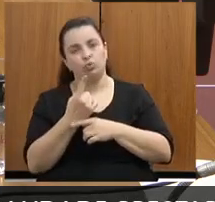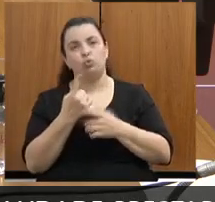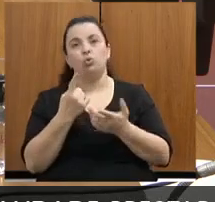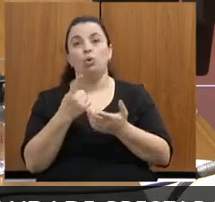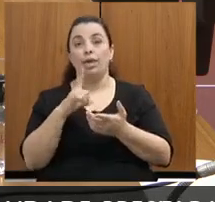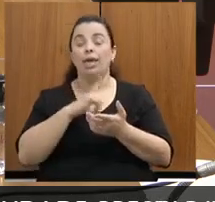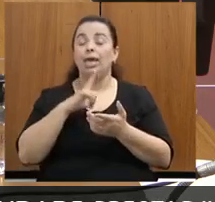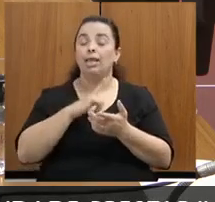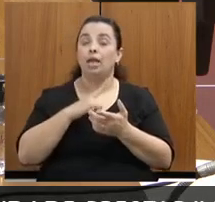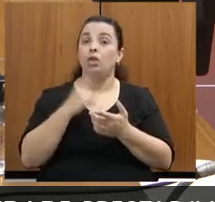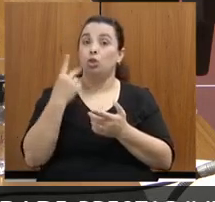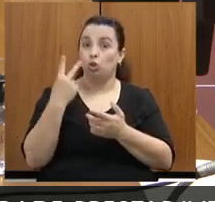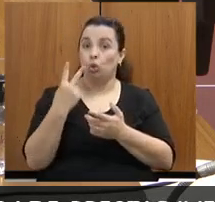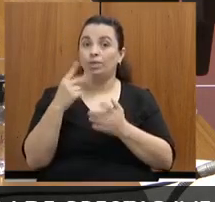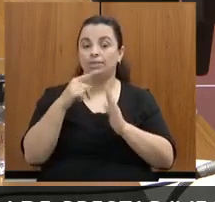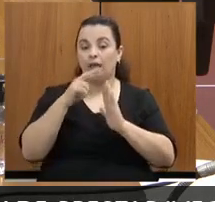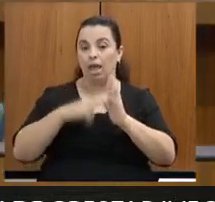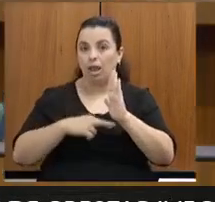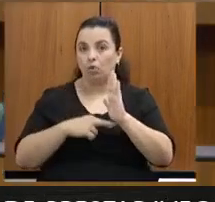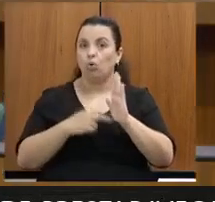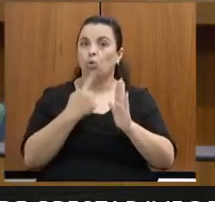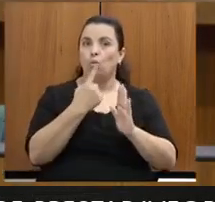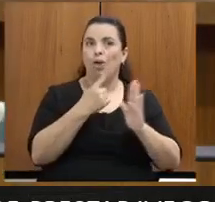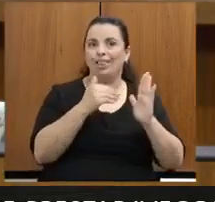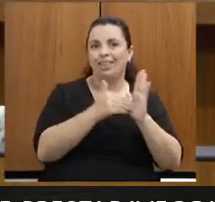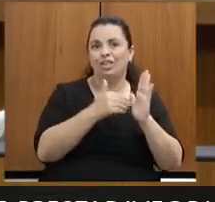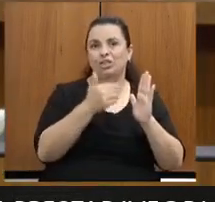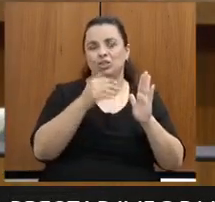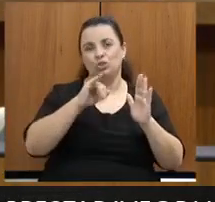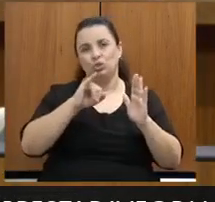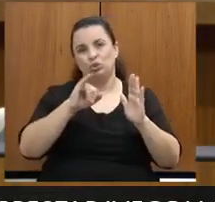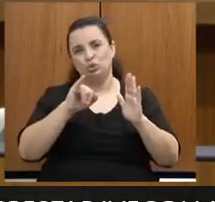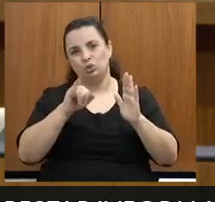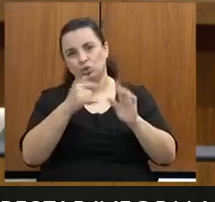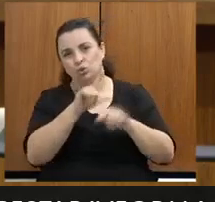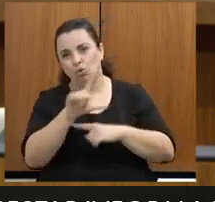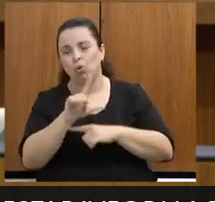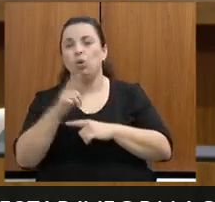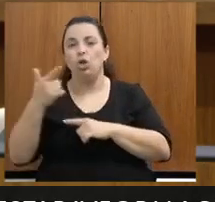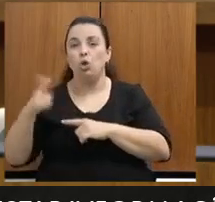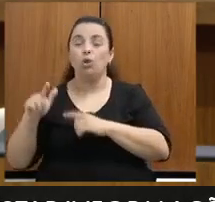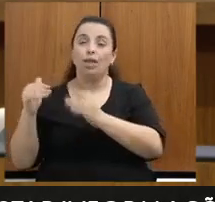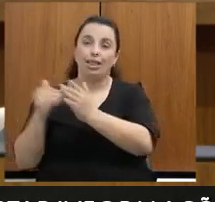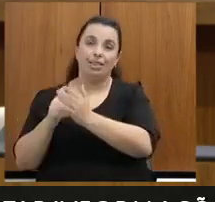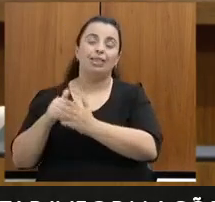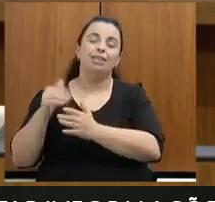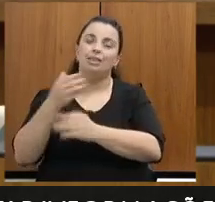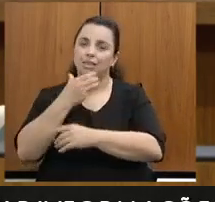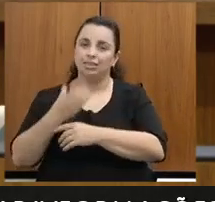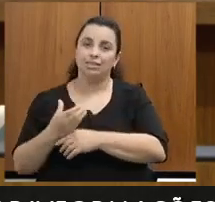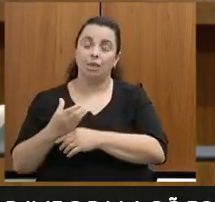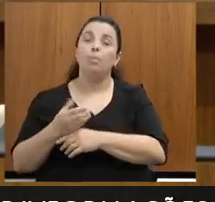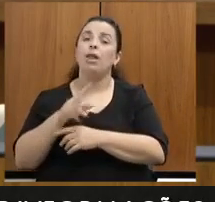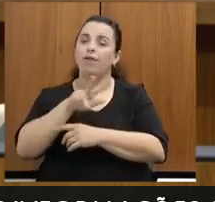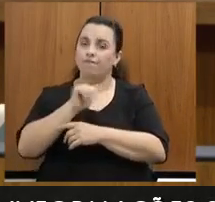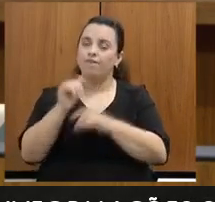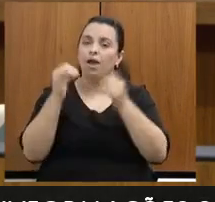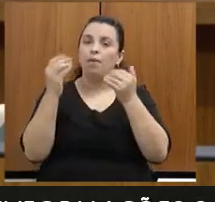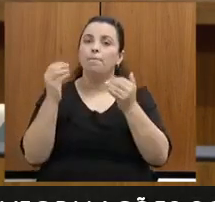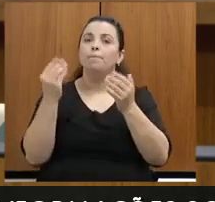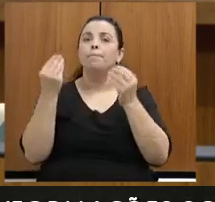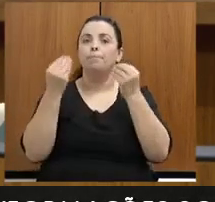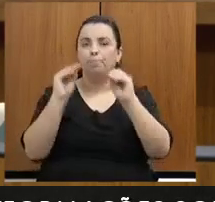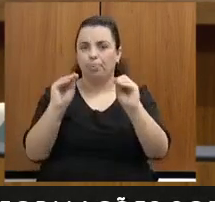em relação ao segundo semestre mas os dois serão sim publicados como determina a lei e Já conseguimos